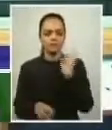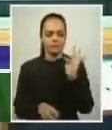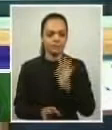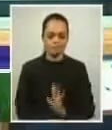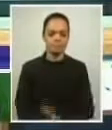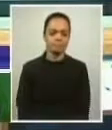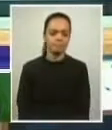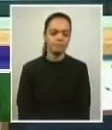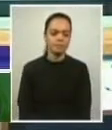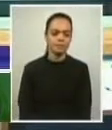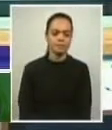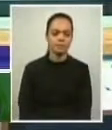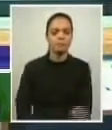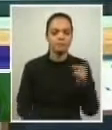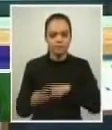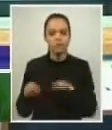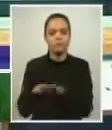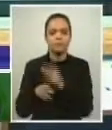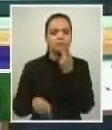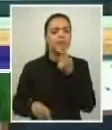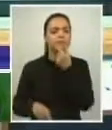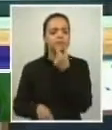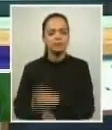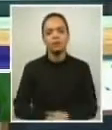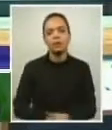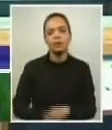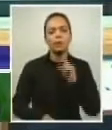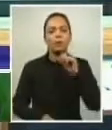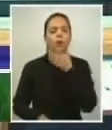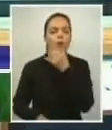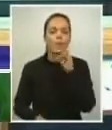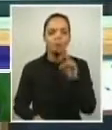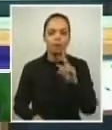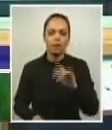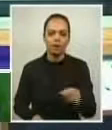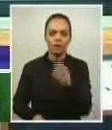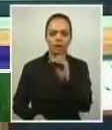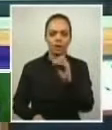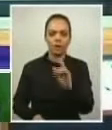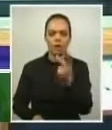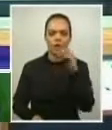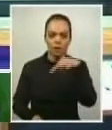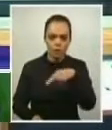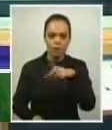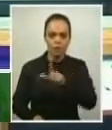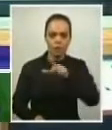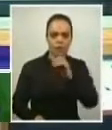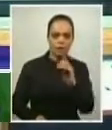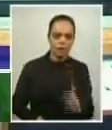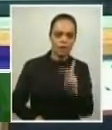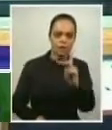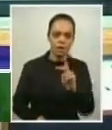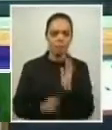favela e vamos voltar também a Inglaterra o John Locke e expressando o ponto de